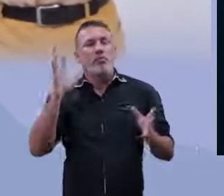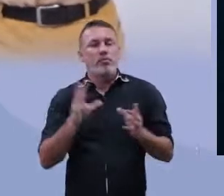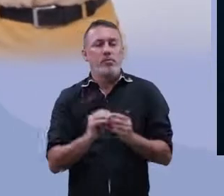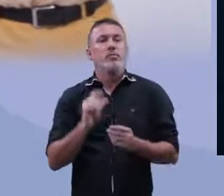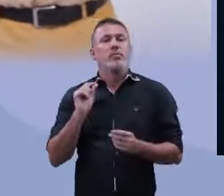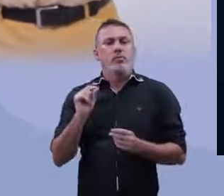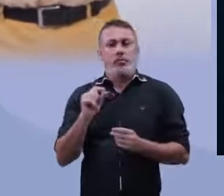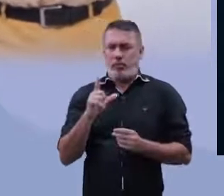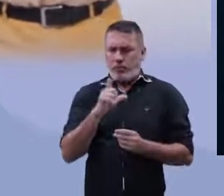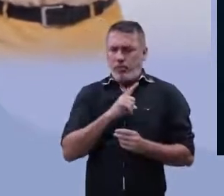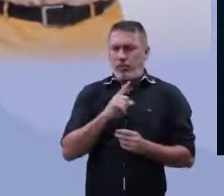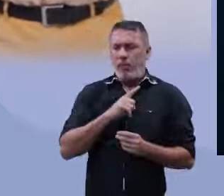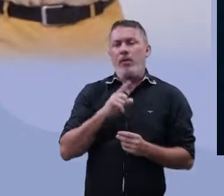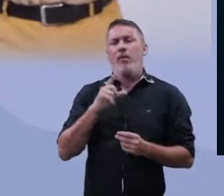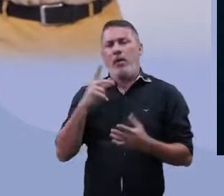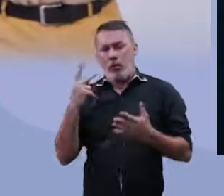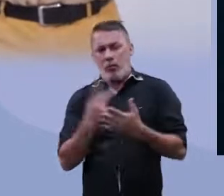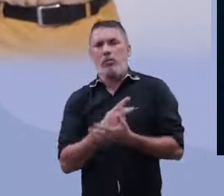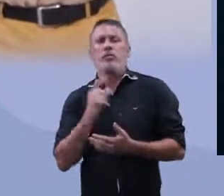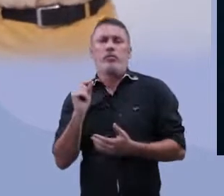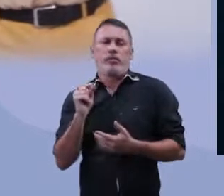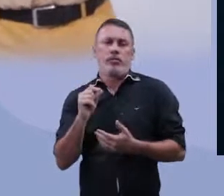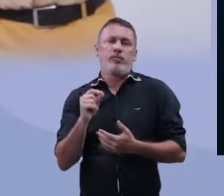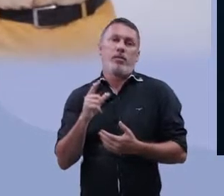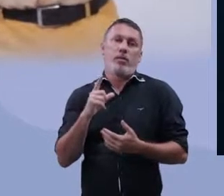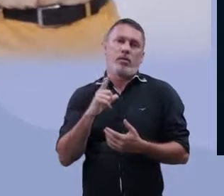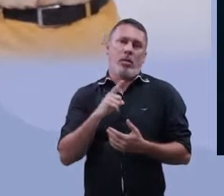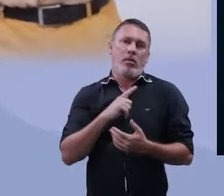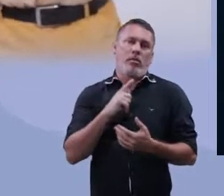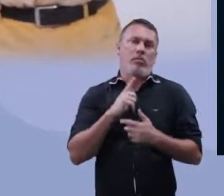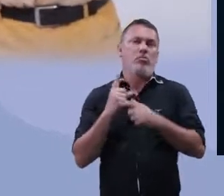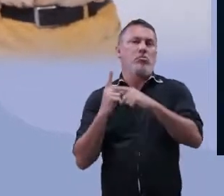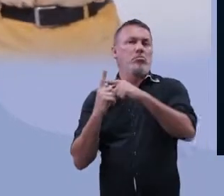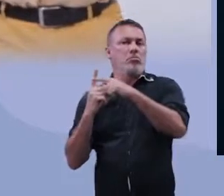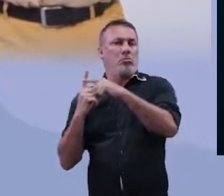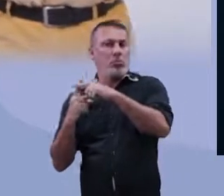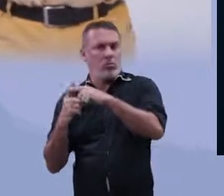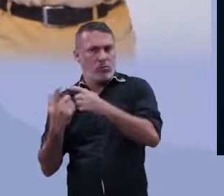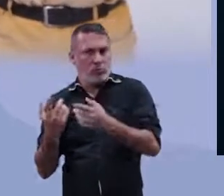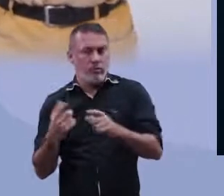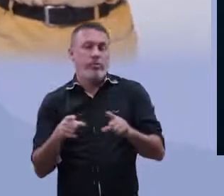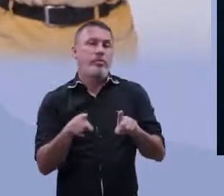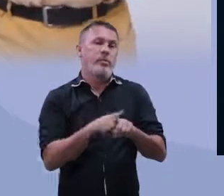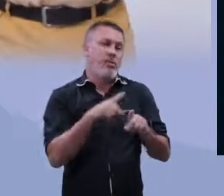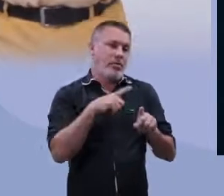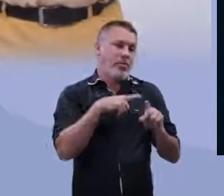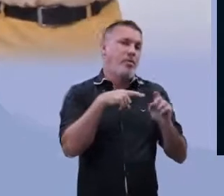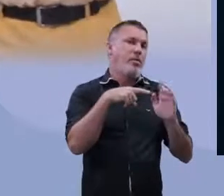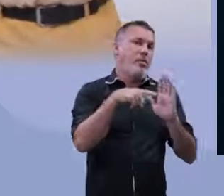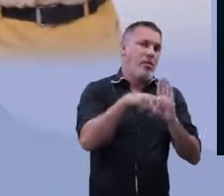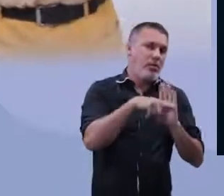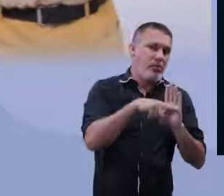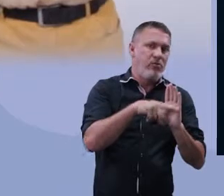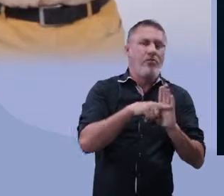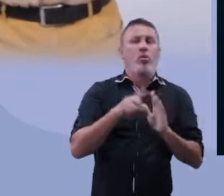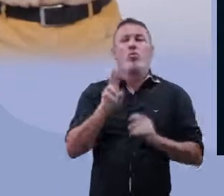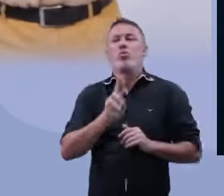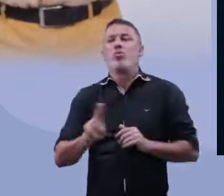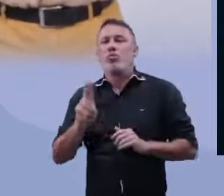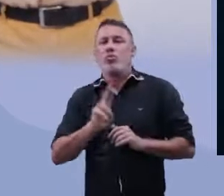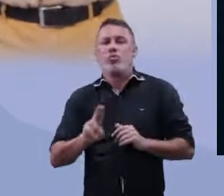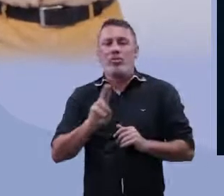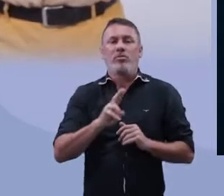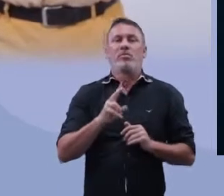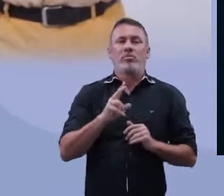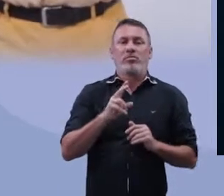só relembrando que a gente vai ter, no caso aí, a questão das vantagens, né, e das desvantagens, né, desses usos,